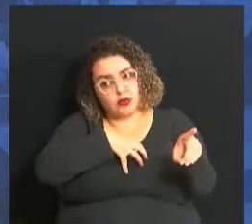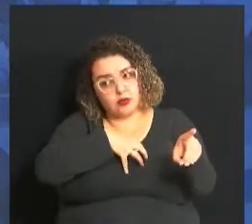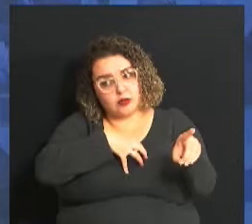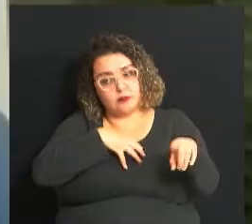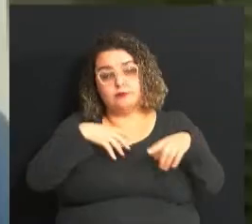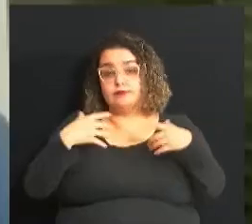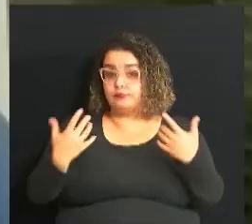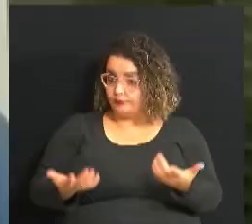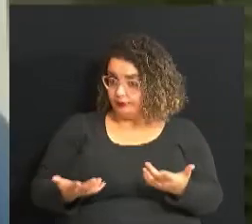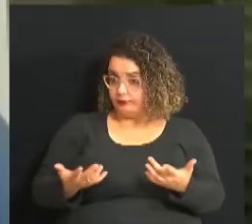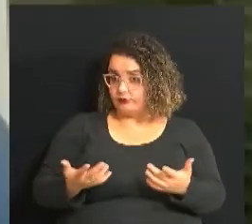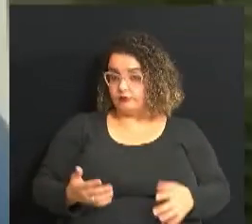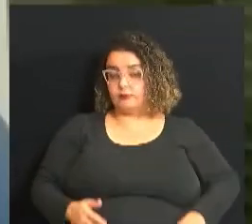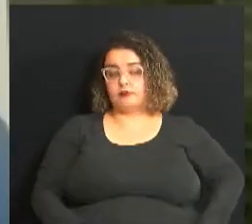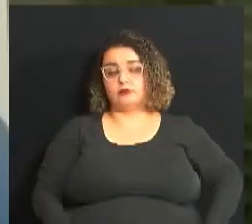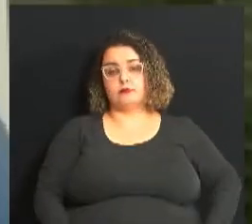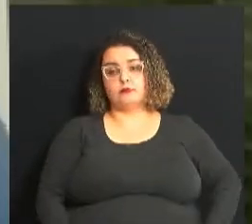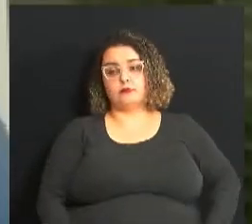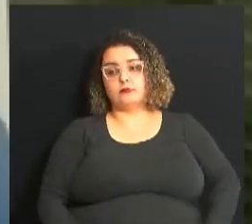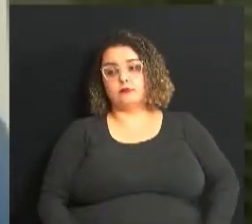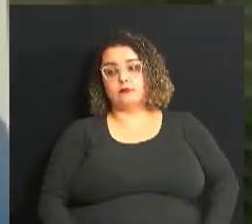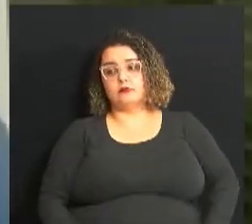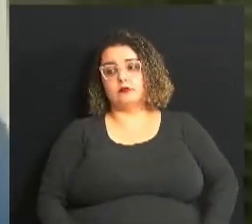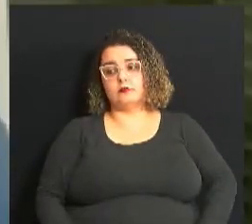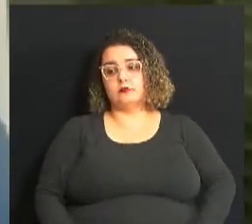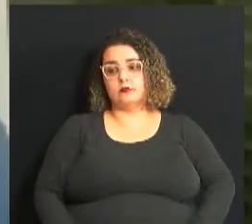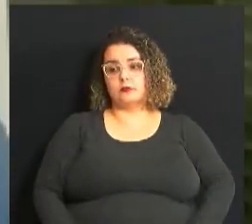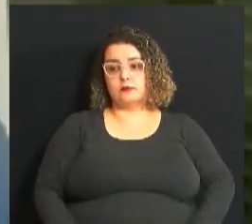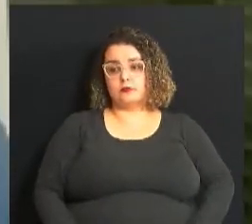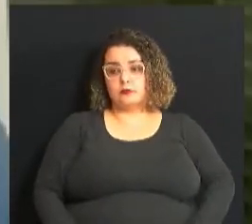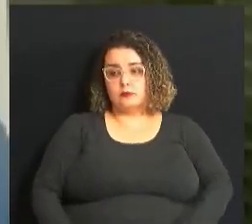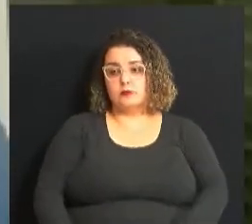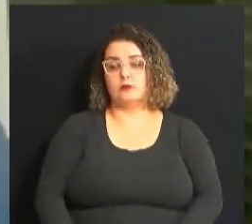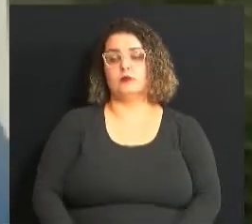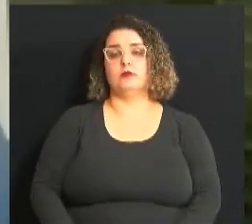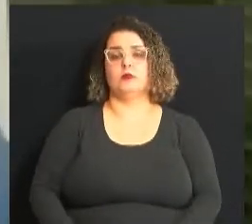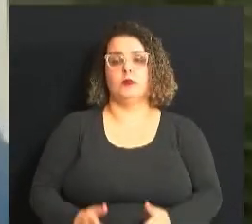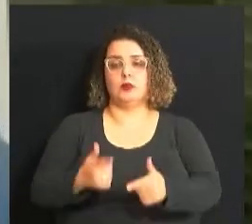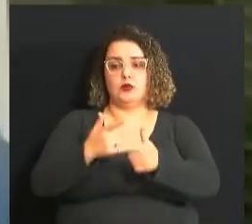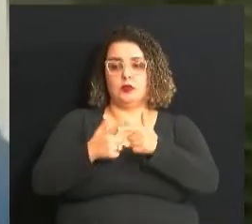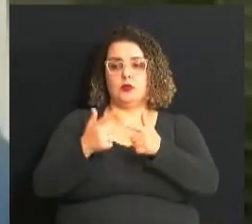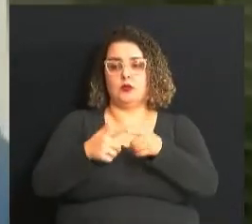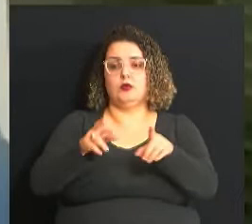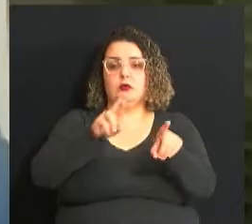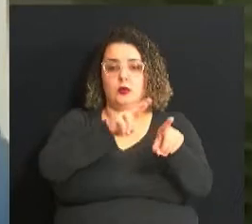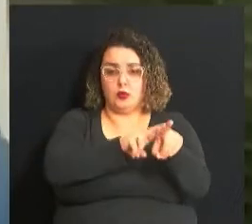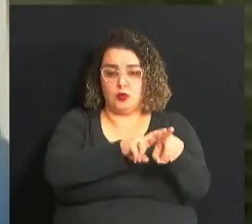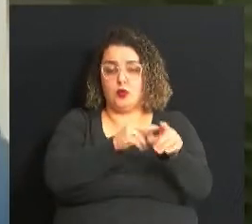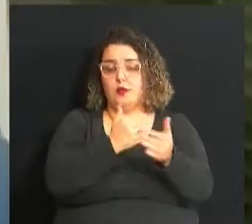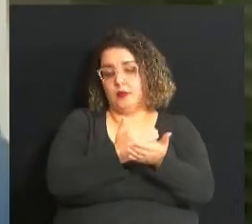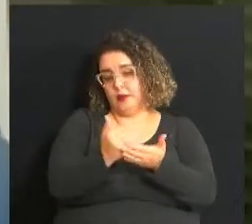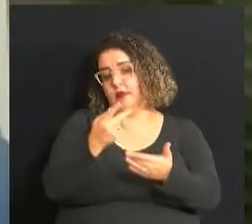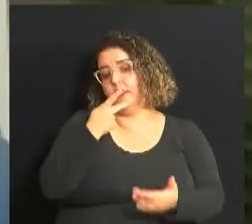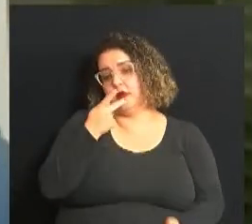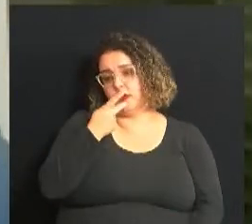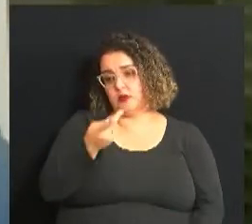Então, os problemas da próstata, como eu disse no início,